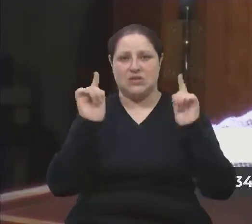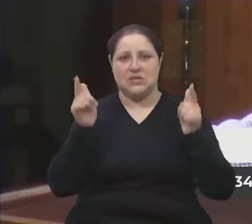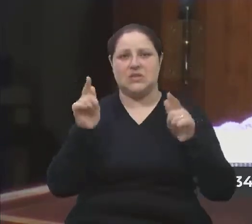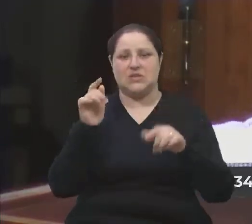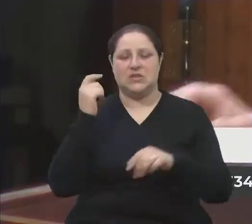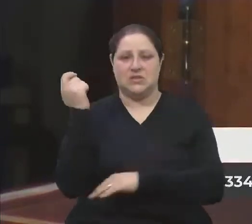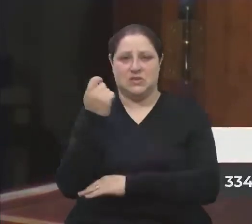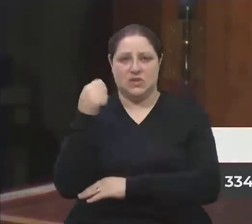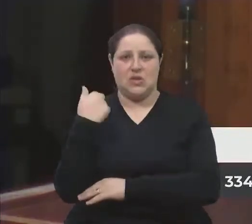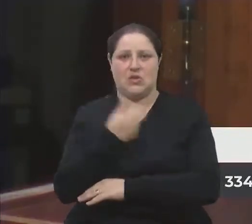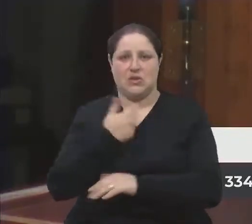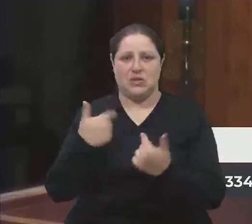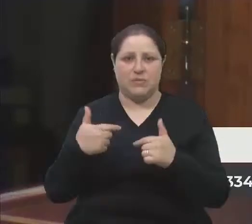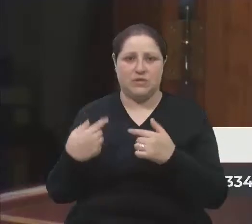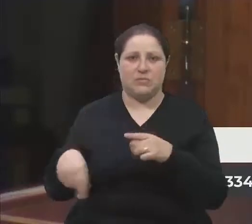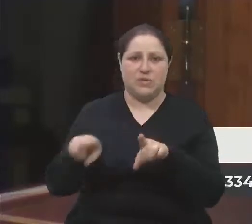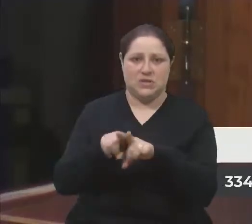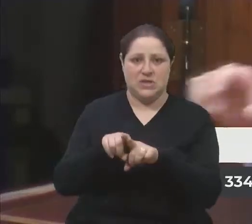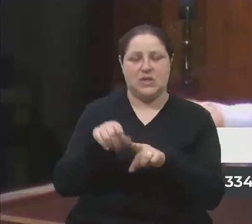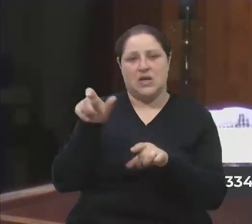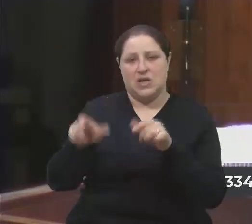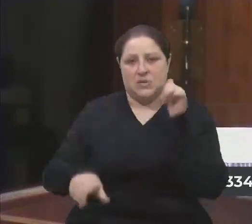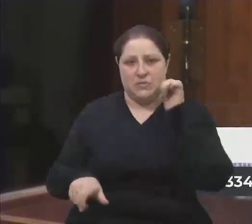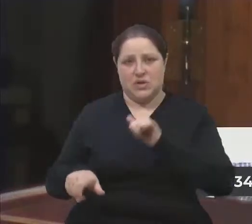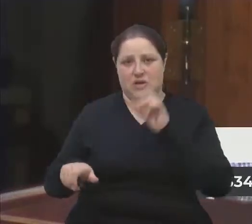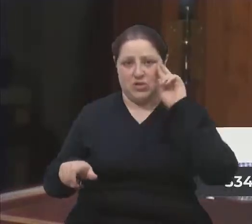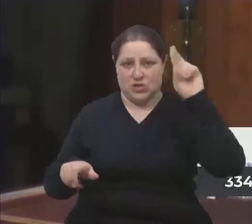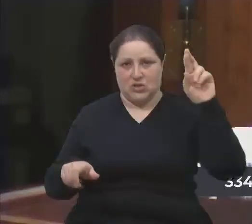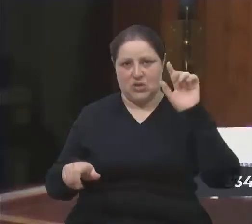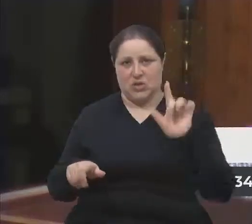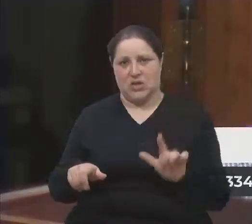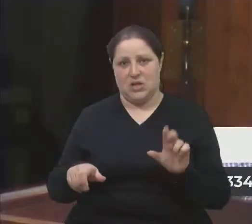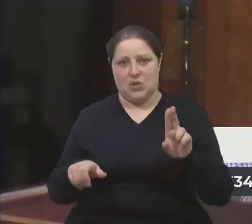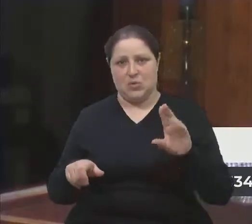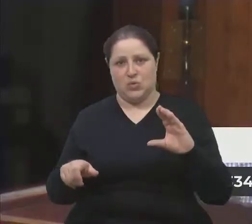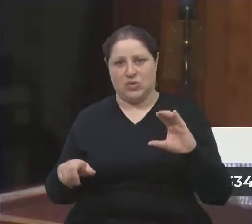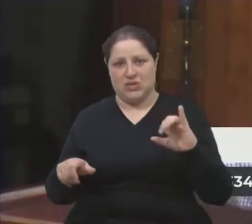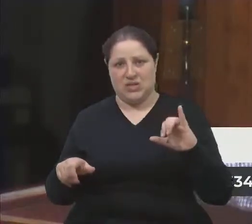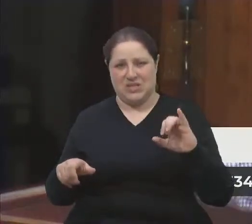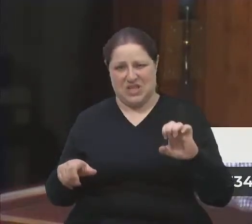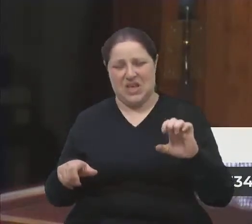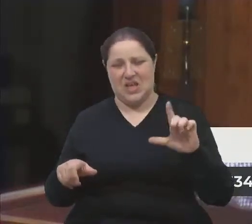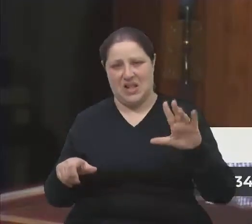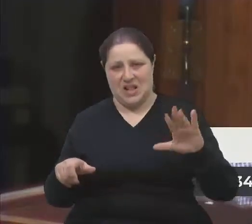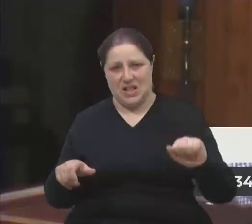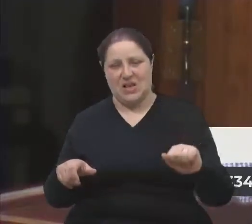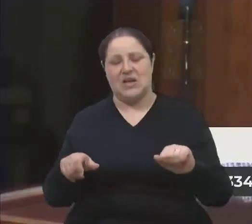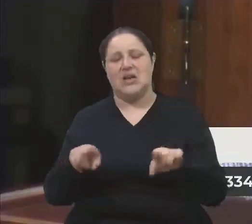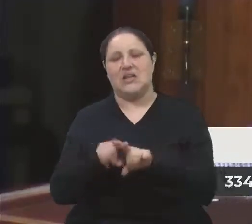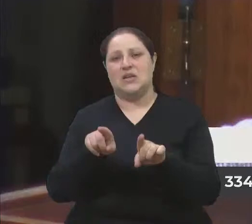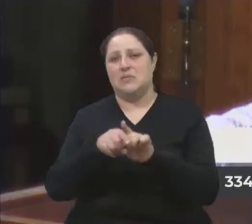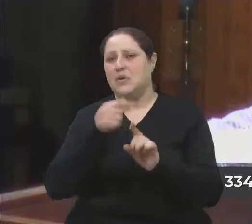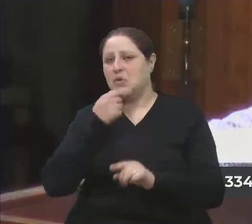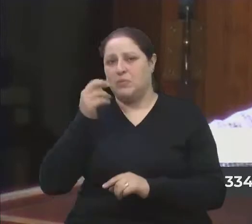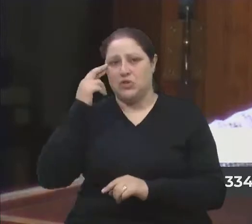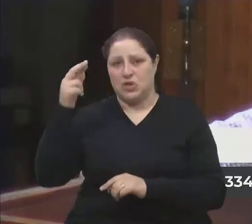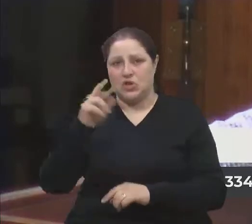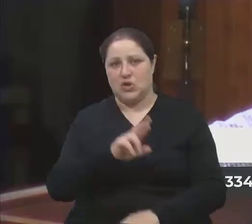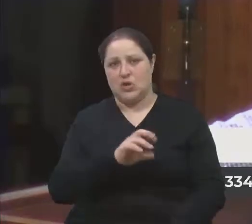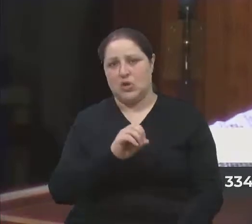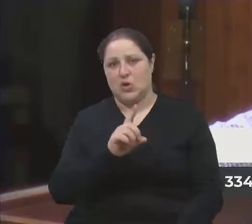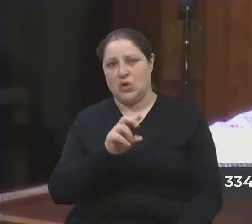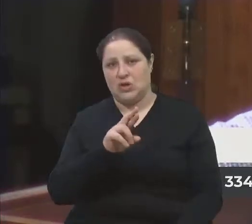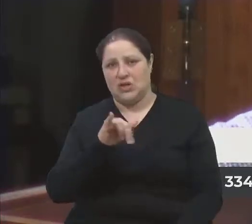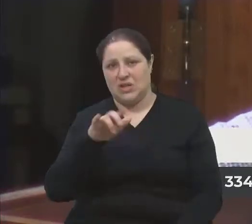como diz lá a diretora Lucélia e o diretor Rodrigo, nós temos que iniciar, é dar o